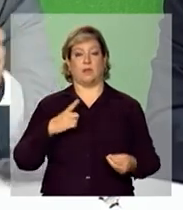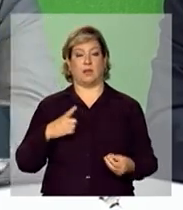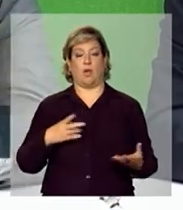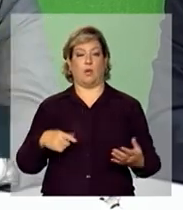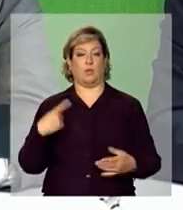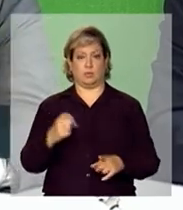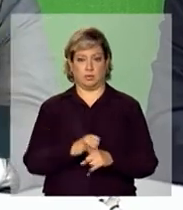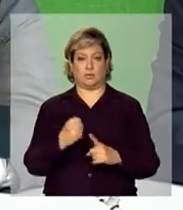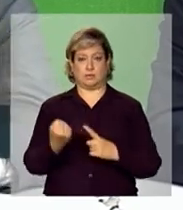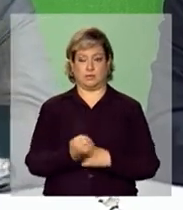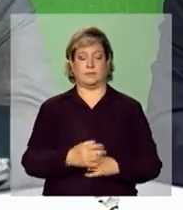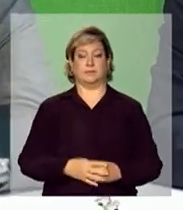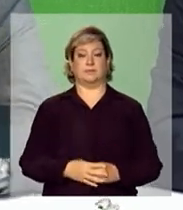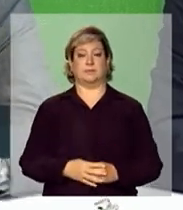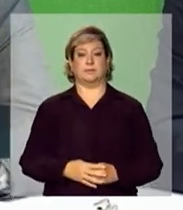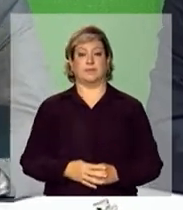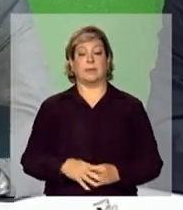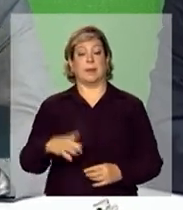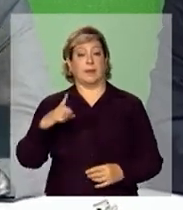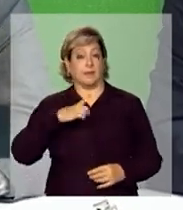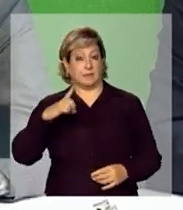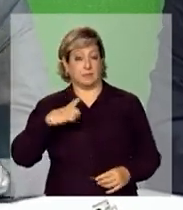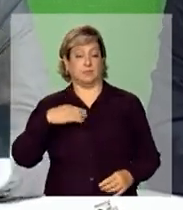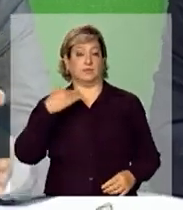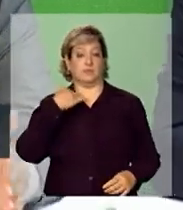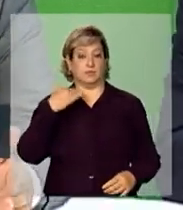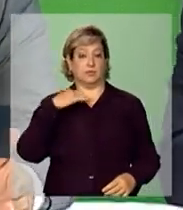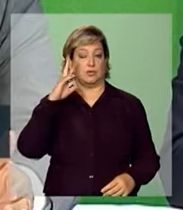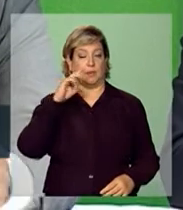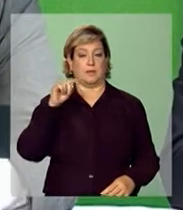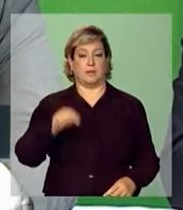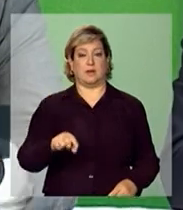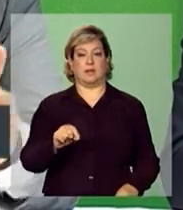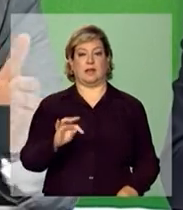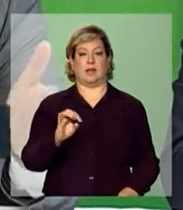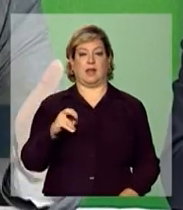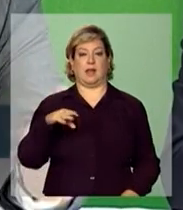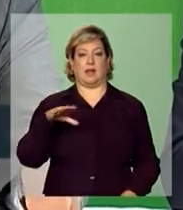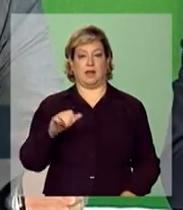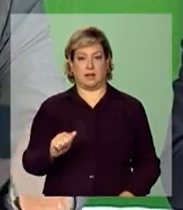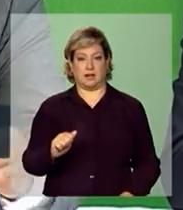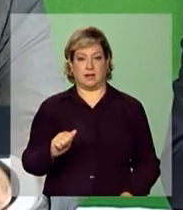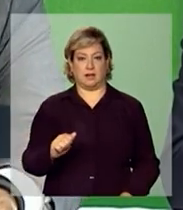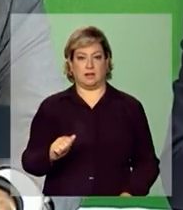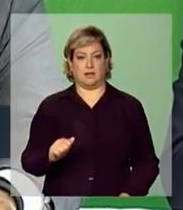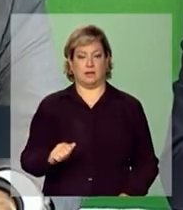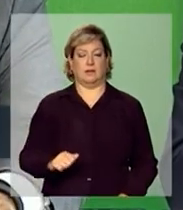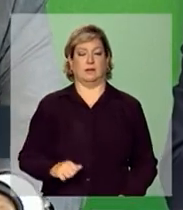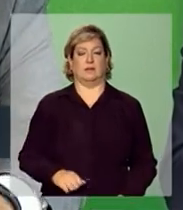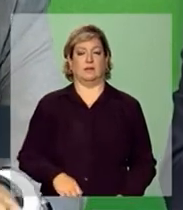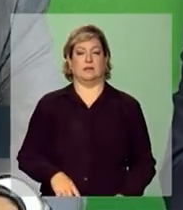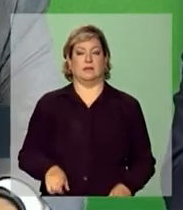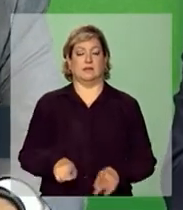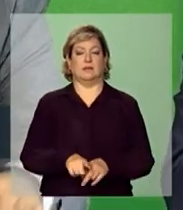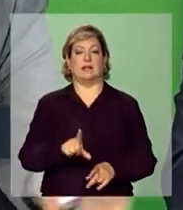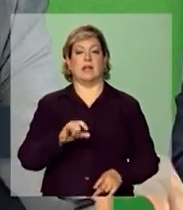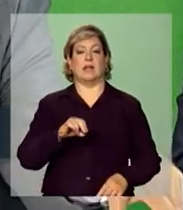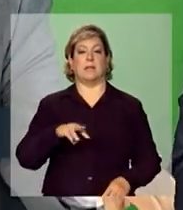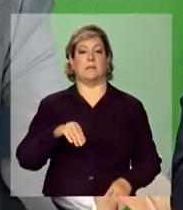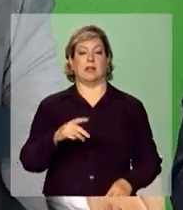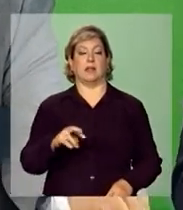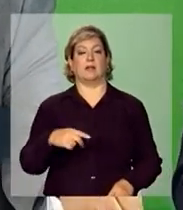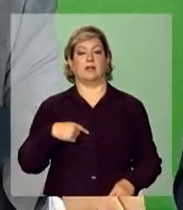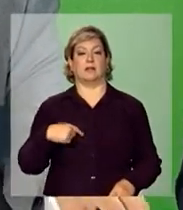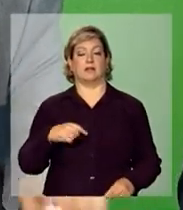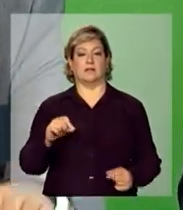sociedade houve uma demanda judicial contra essa nossa técnica e houve uma liminar sustando esse